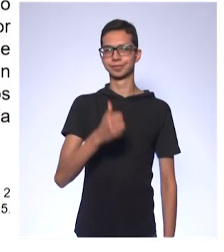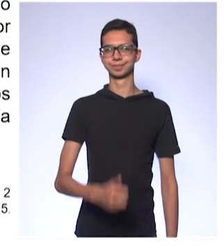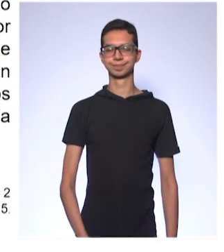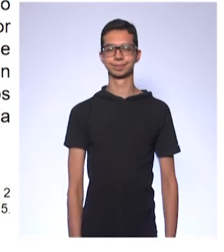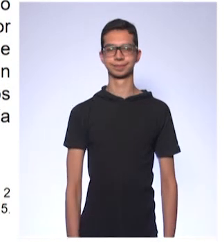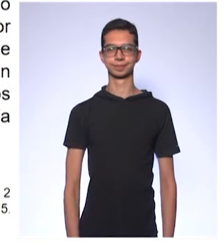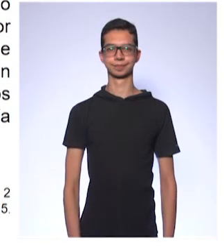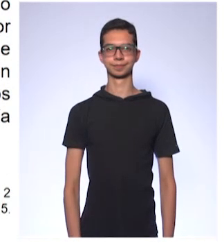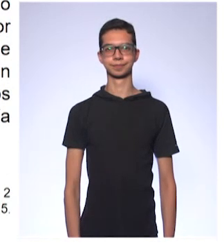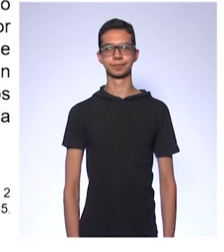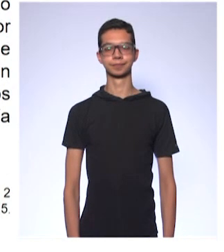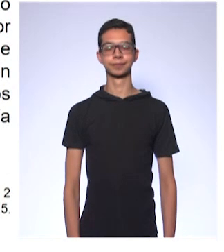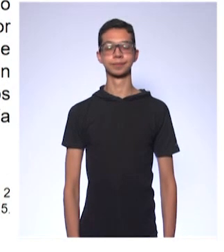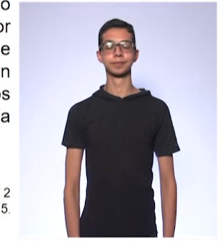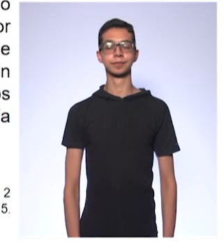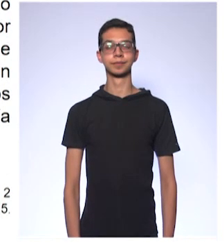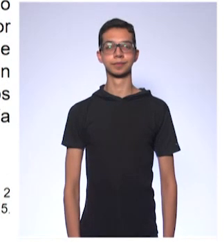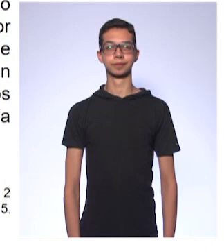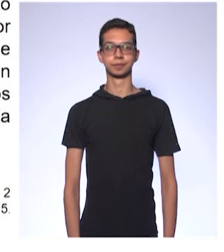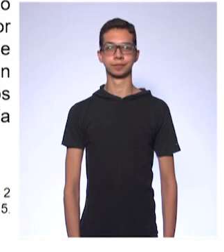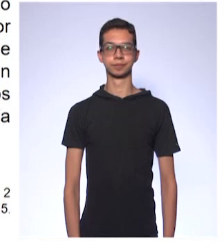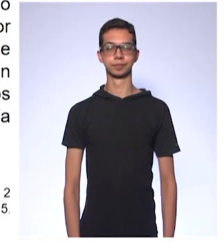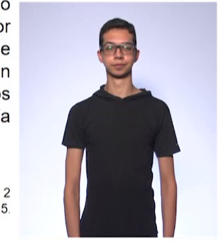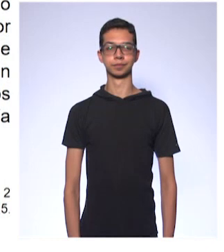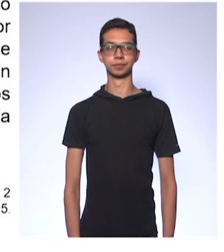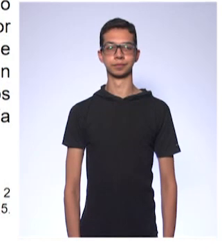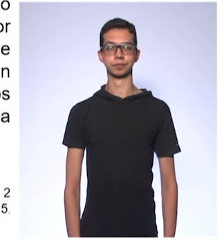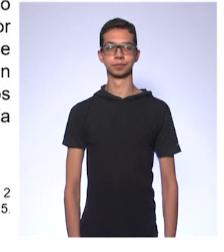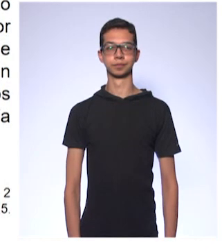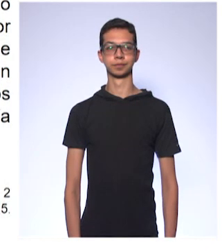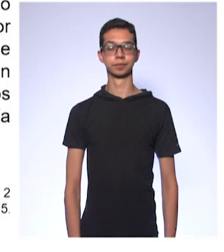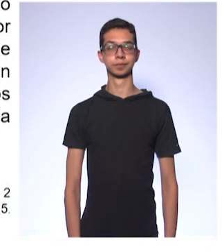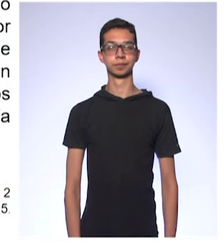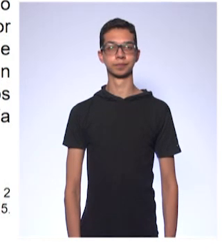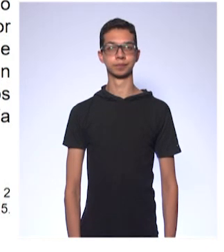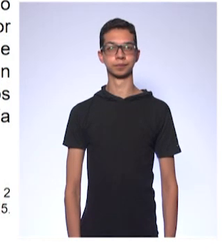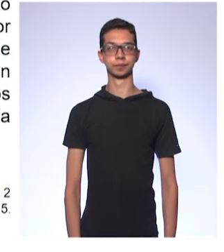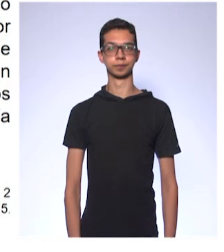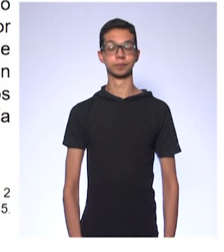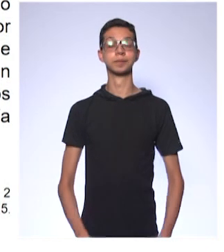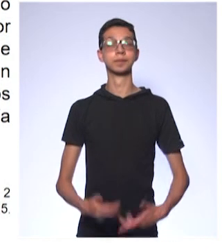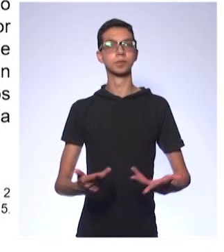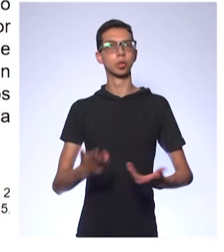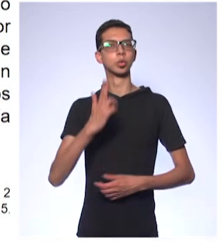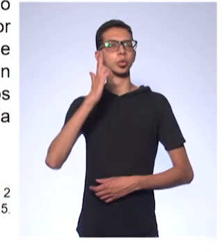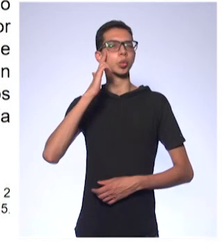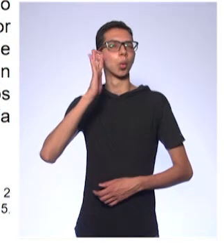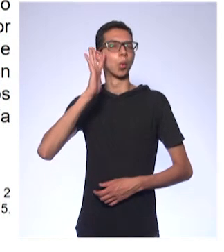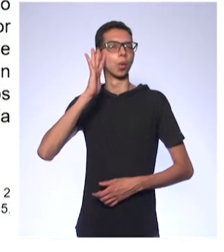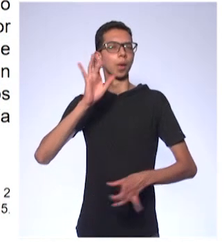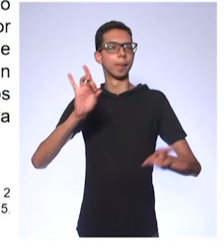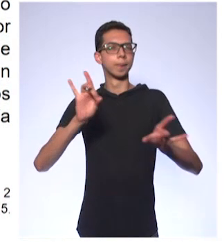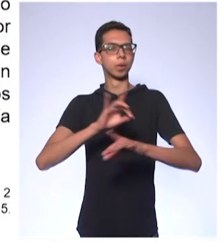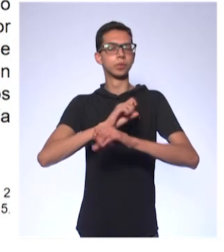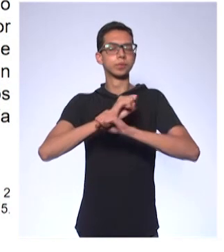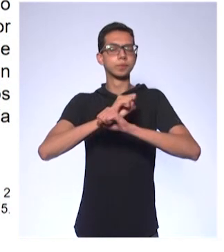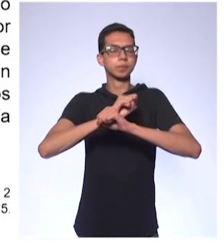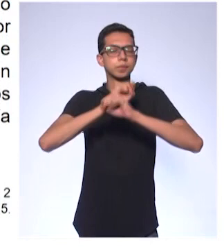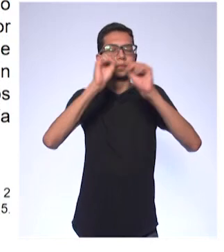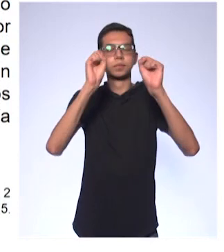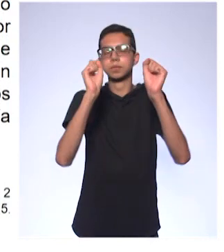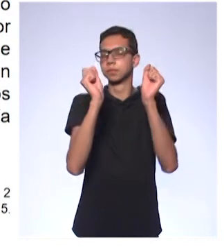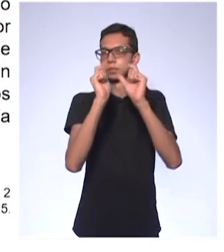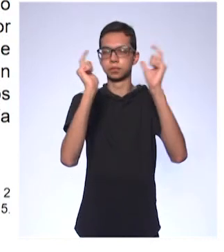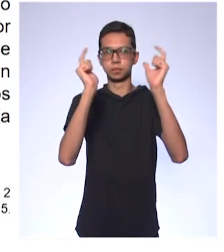al despertar se sintió por completo salpicado de cagada